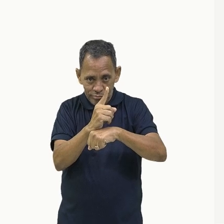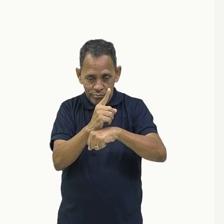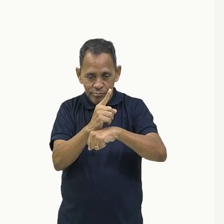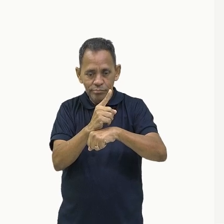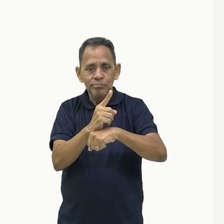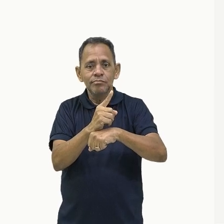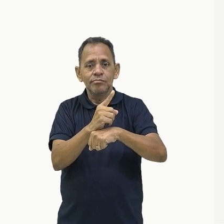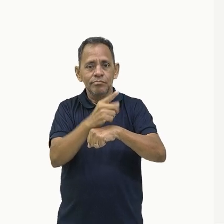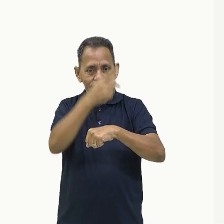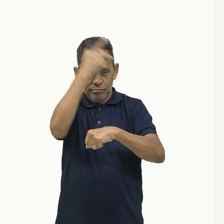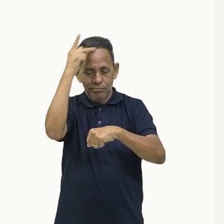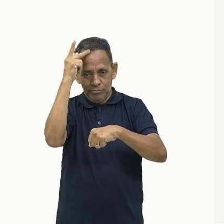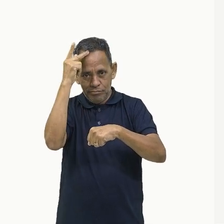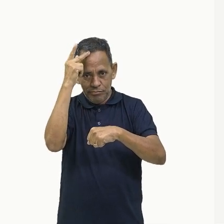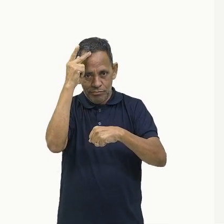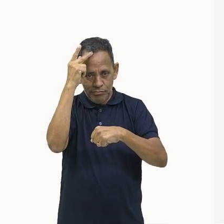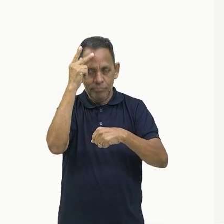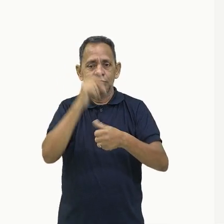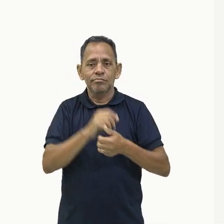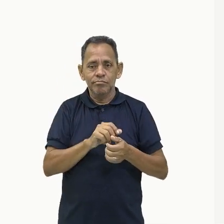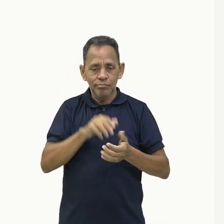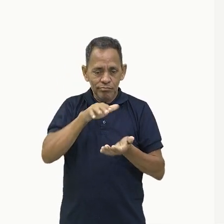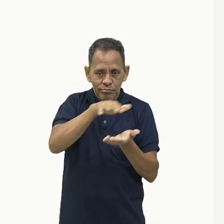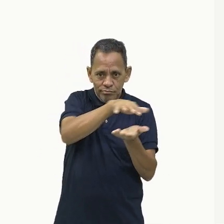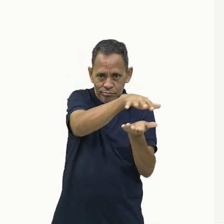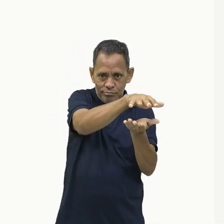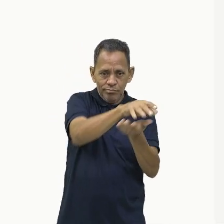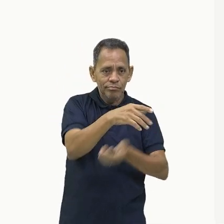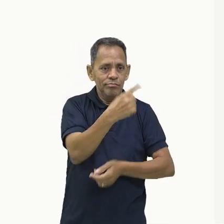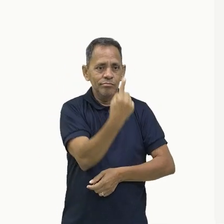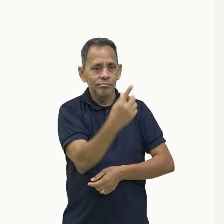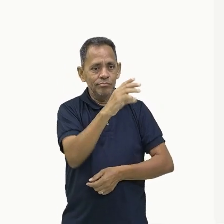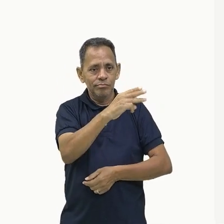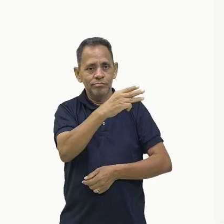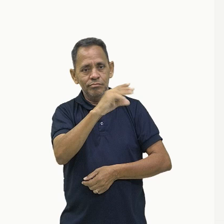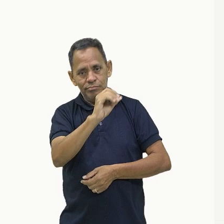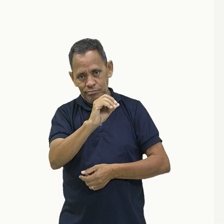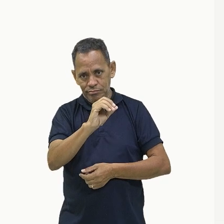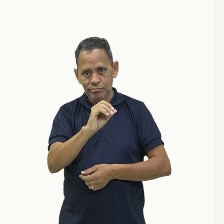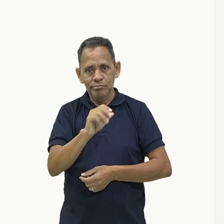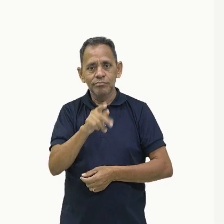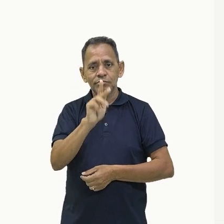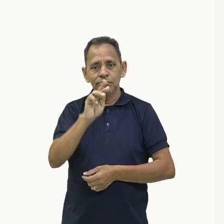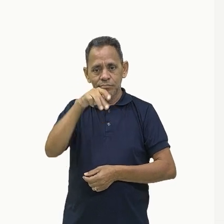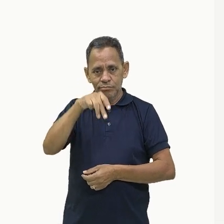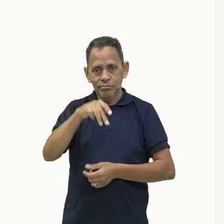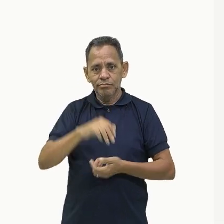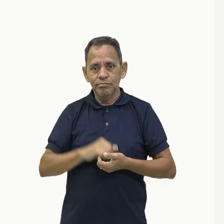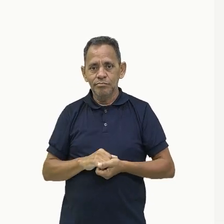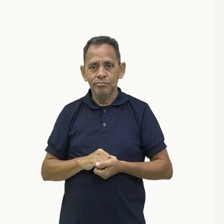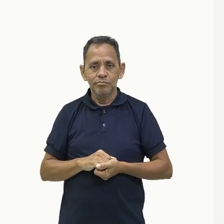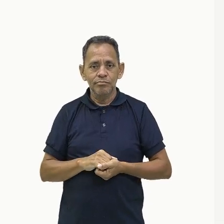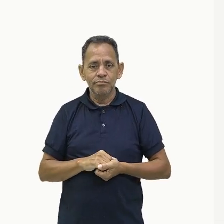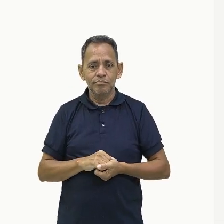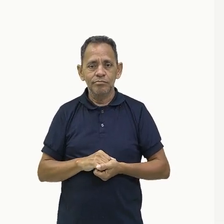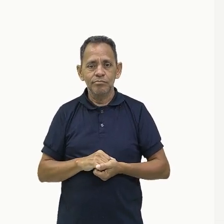percorre 130 quilômetros. Ó, em uma hora, o piloto, né?